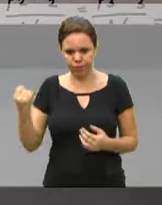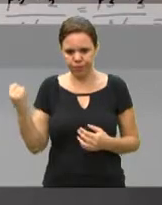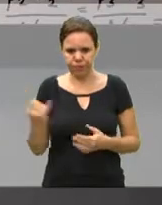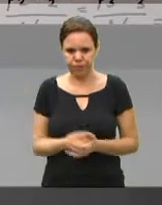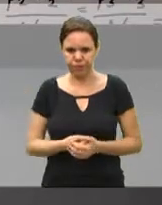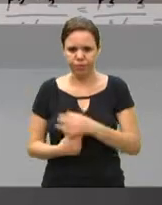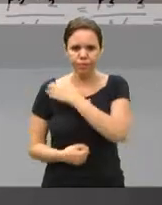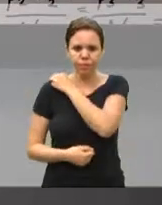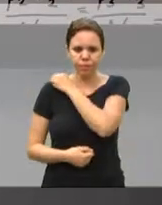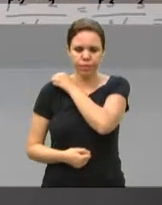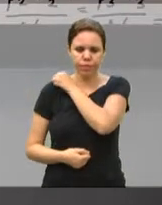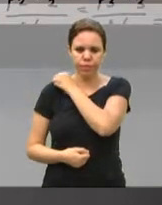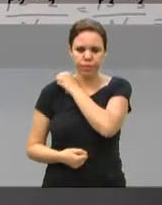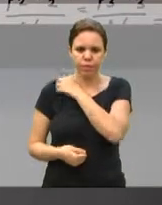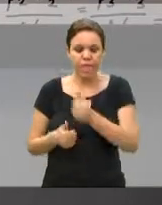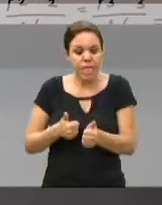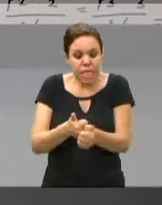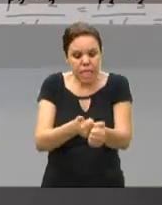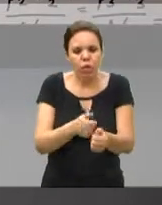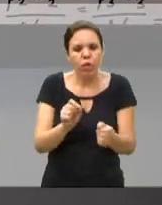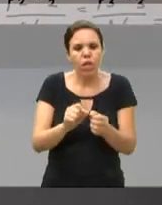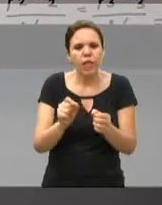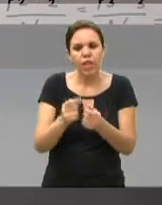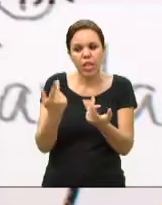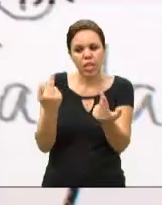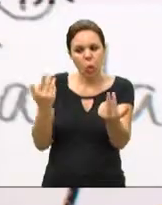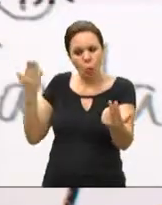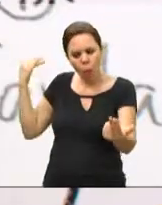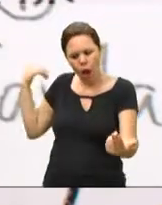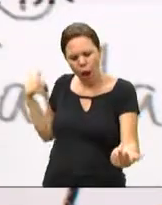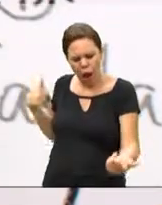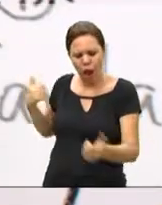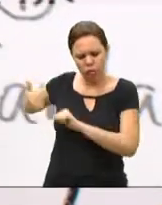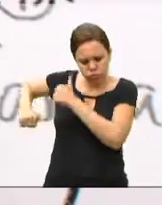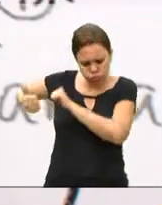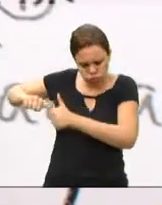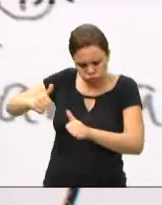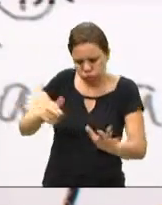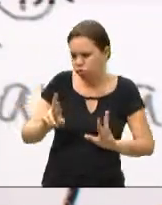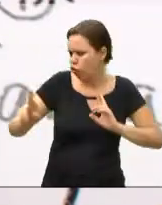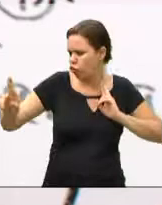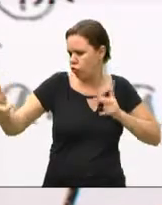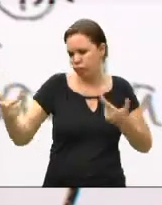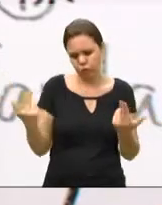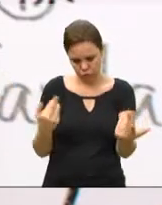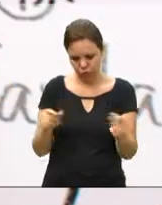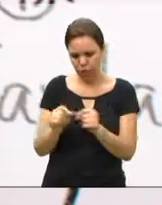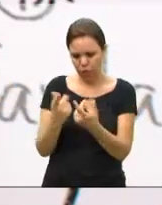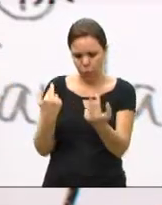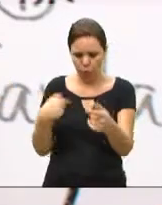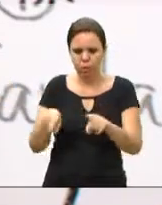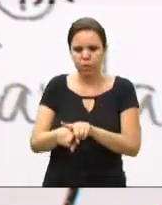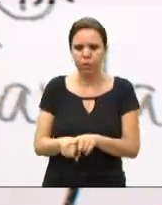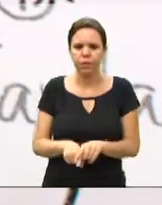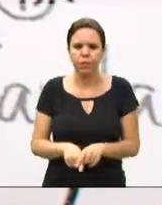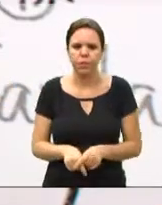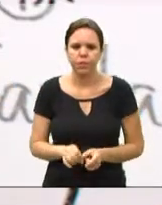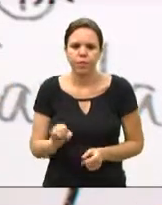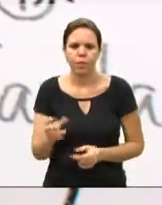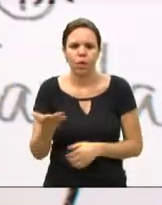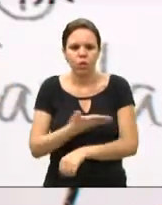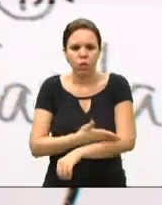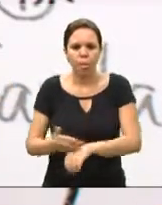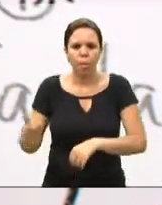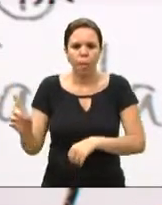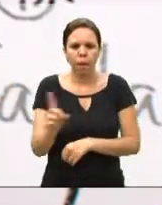é, de novo, né, seguir aquilo que ele fez nos simulados, né? Não fazer nada de diferente dos simulados. Então, se ele costuma